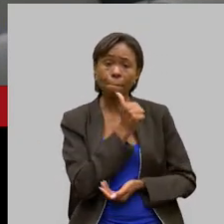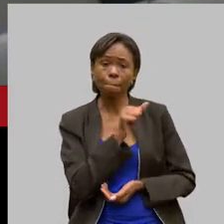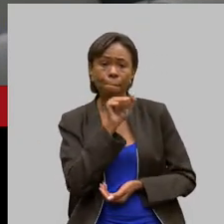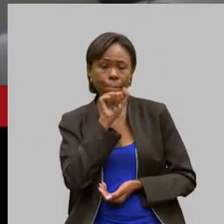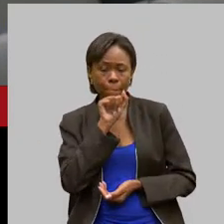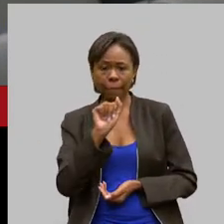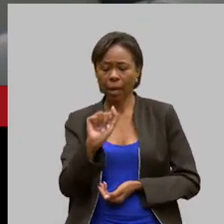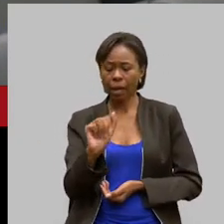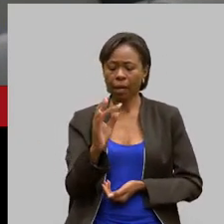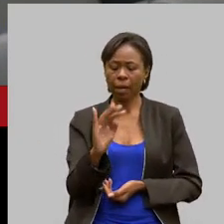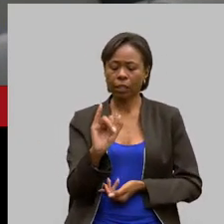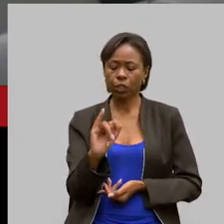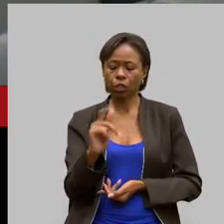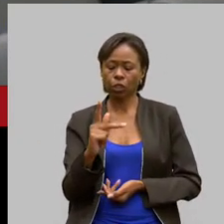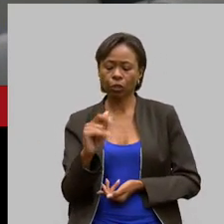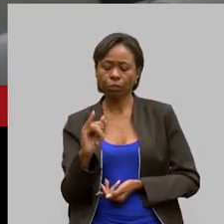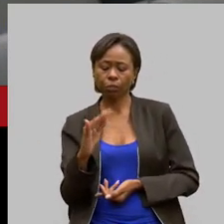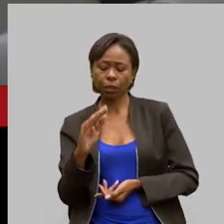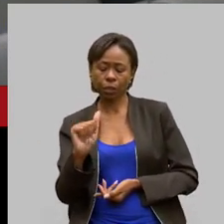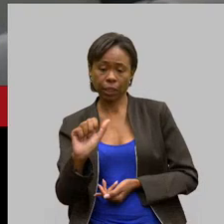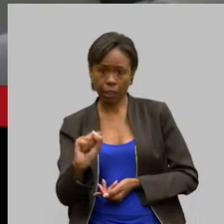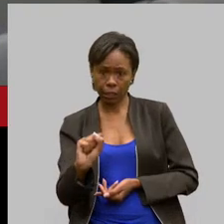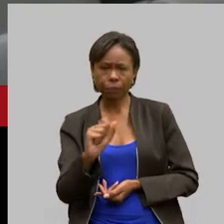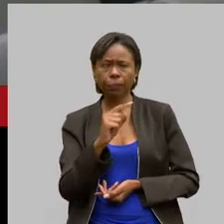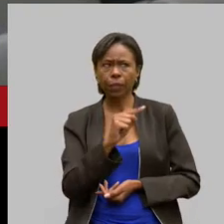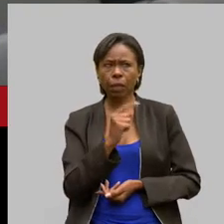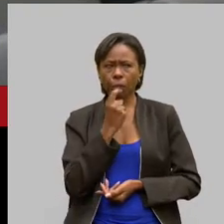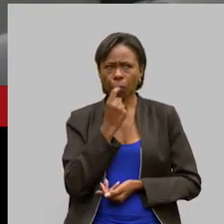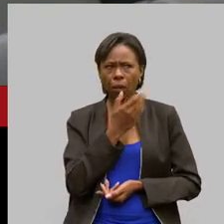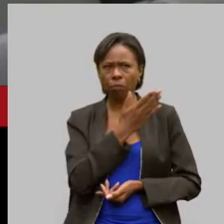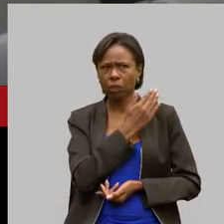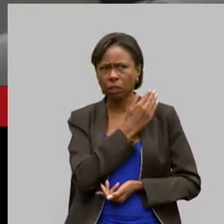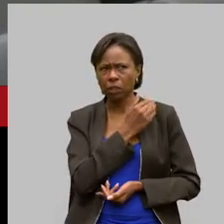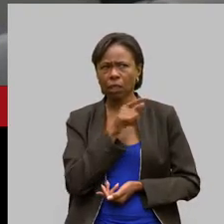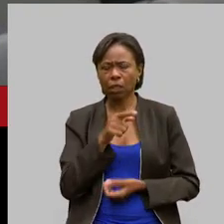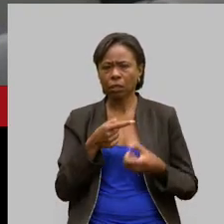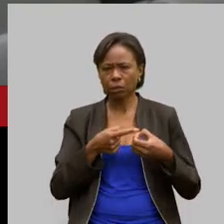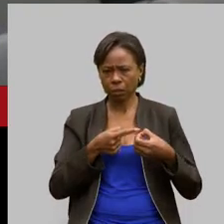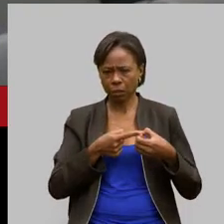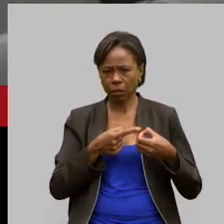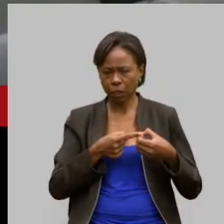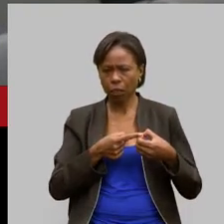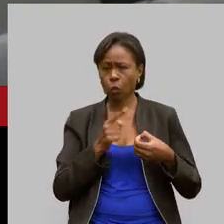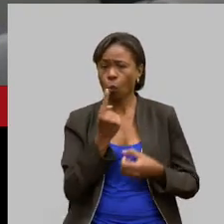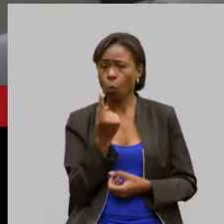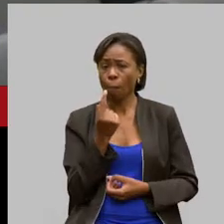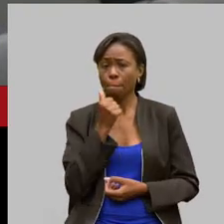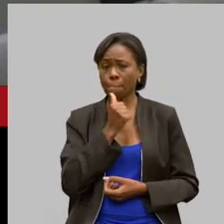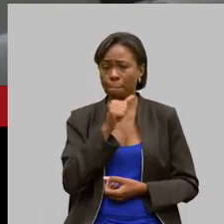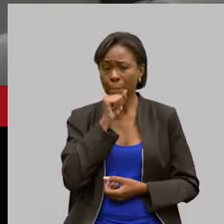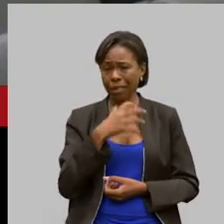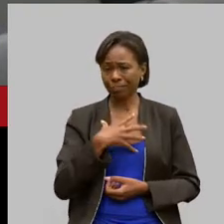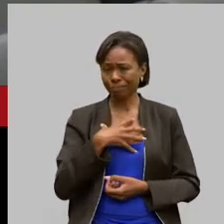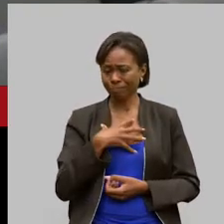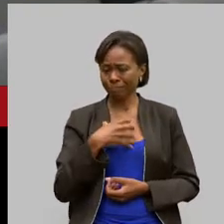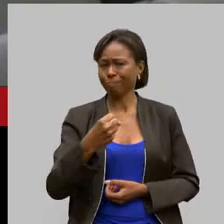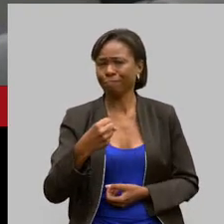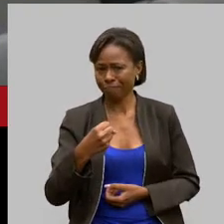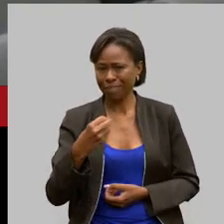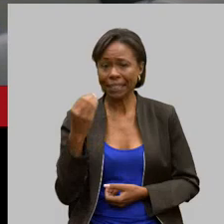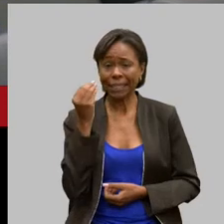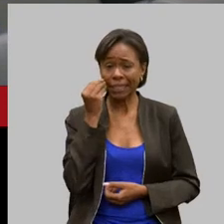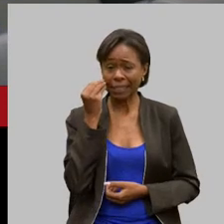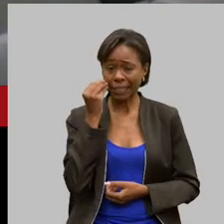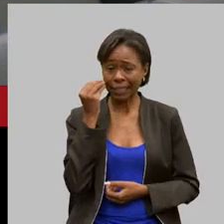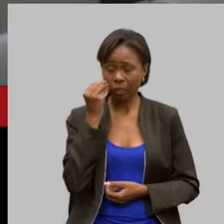tivemos recentemente no nosso município um caso de uma mãe que tentou suicídio ela é mãe de um